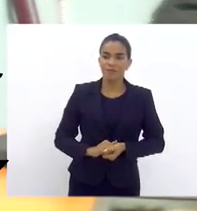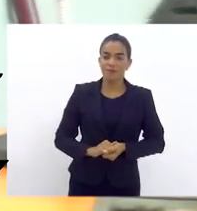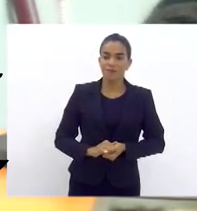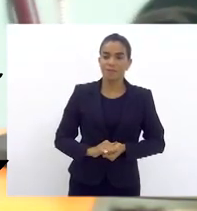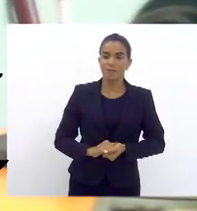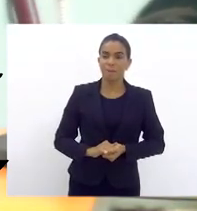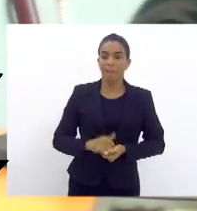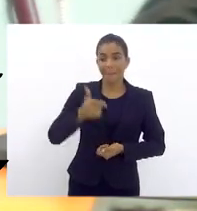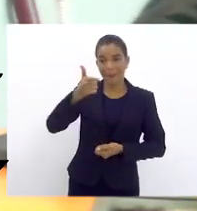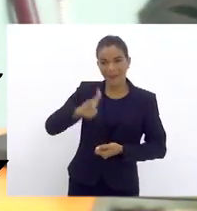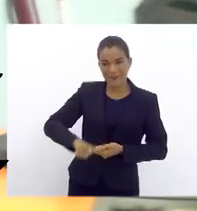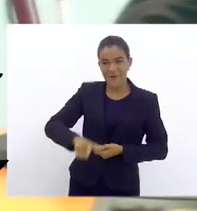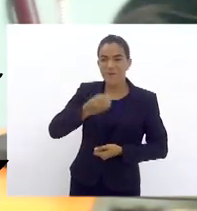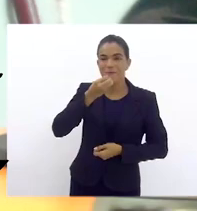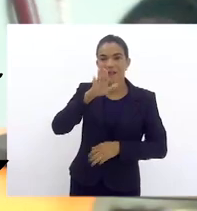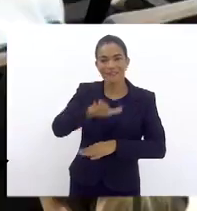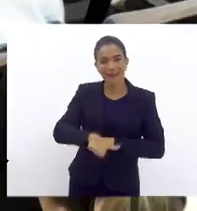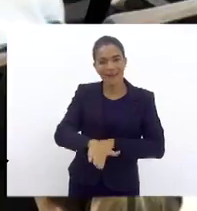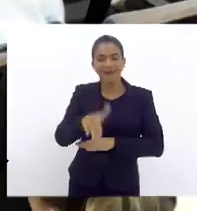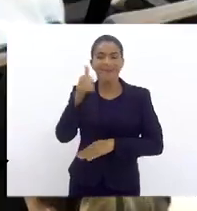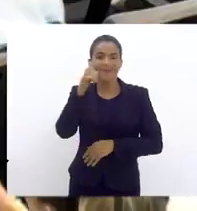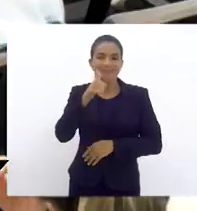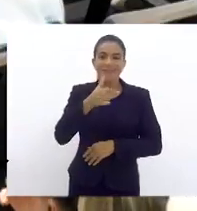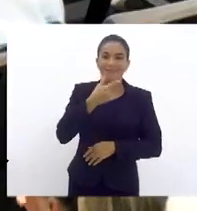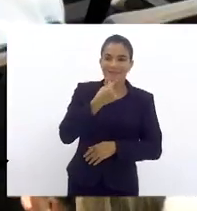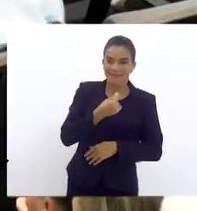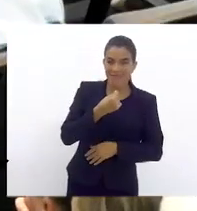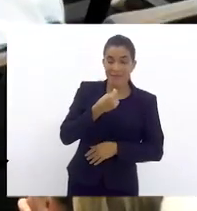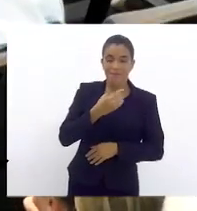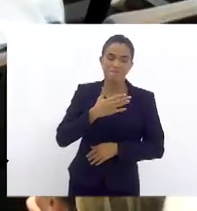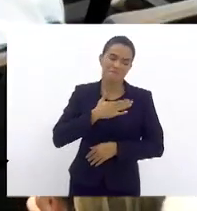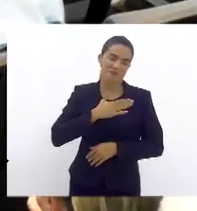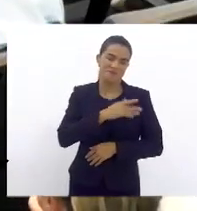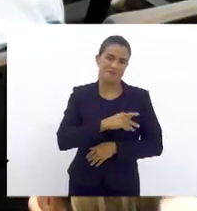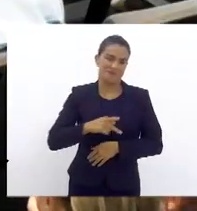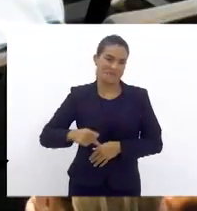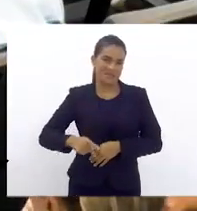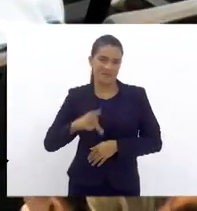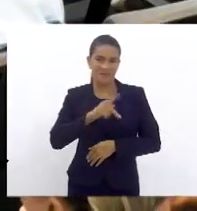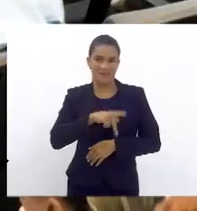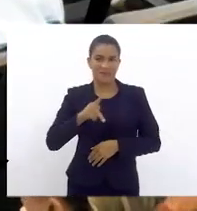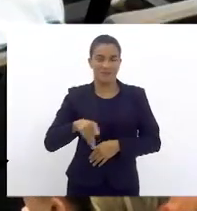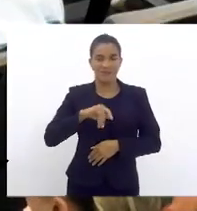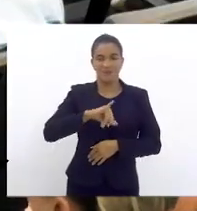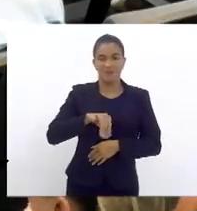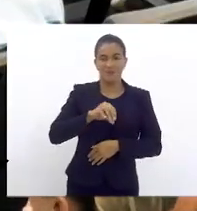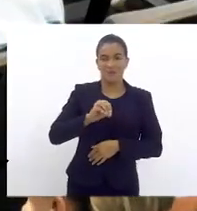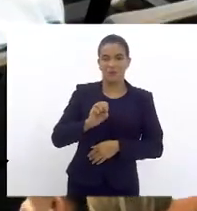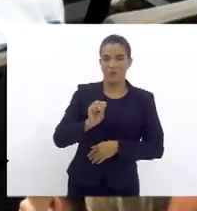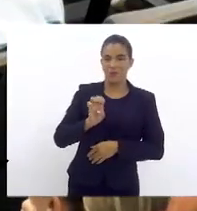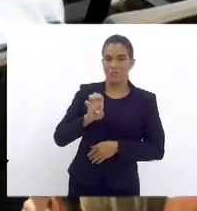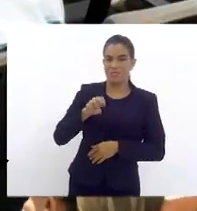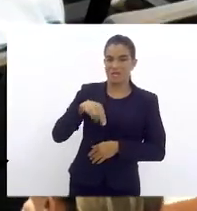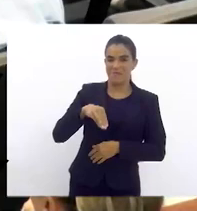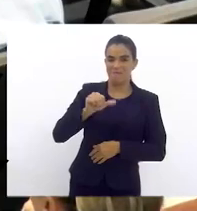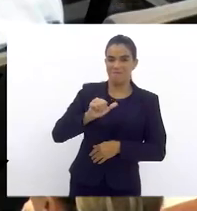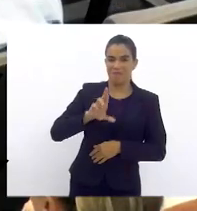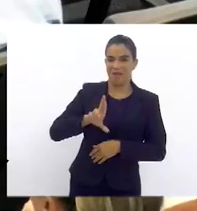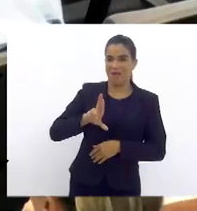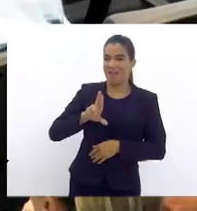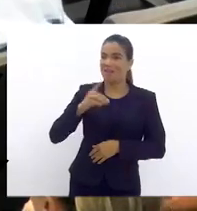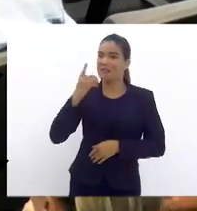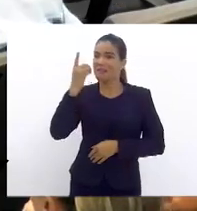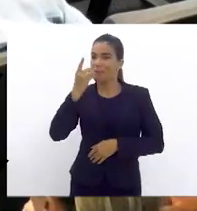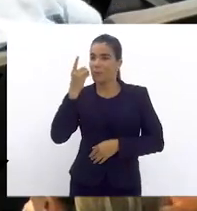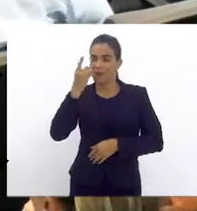mais uma vez boa tarde a todos e todas meu presidente Professor Josemar amigo Justino senhoras